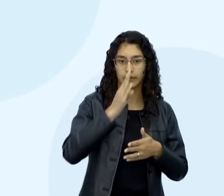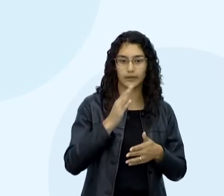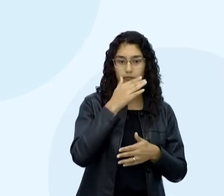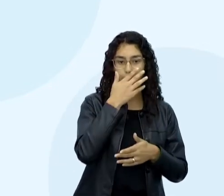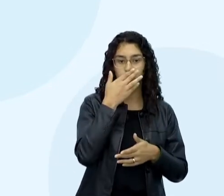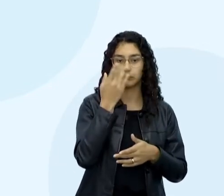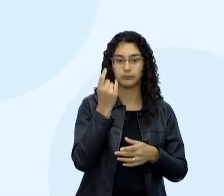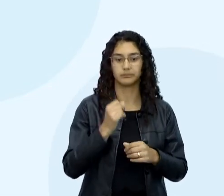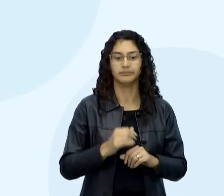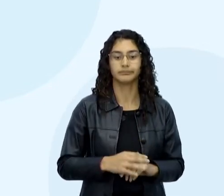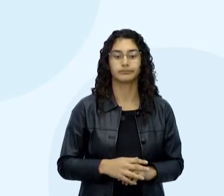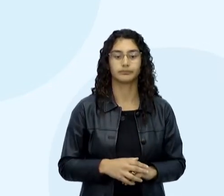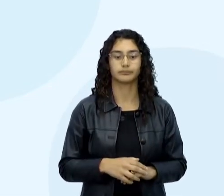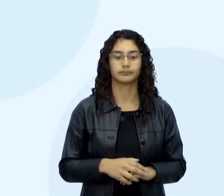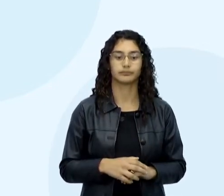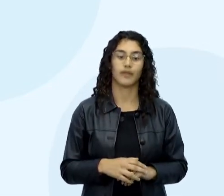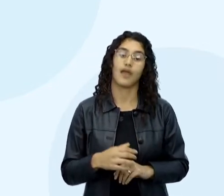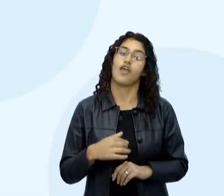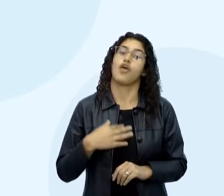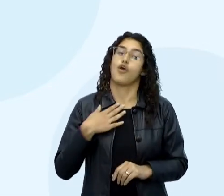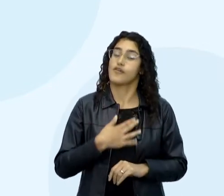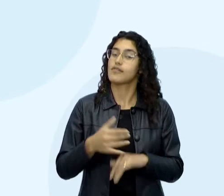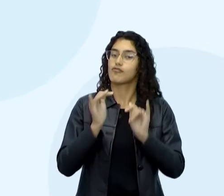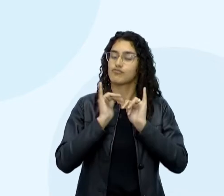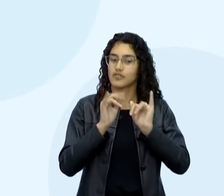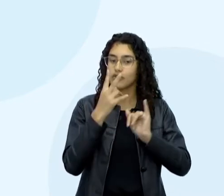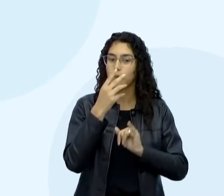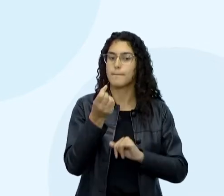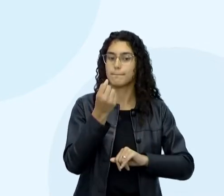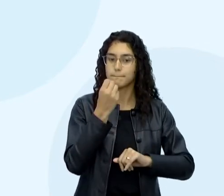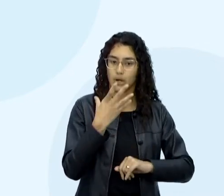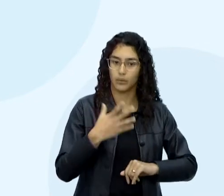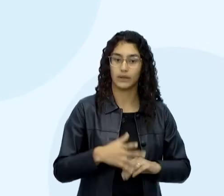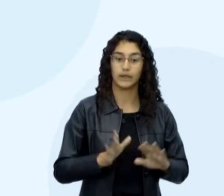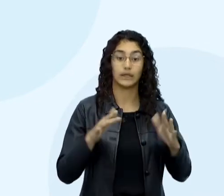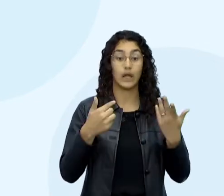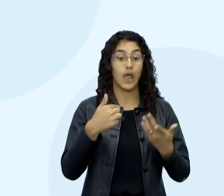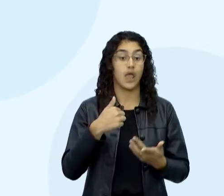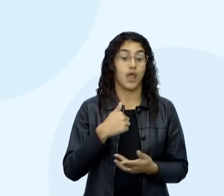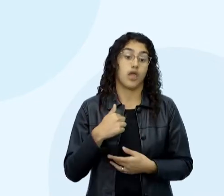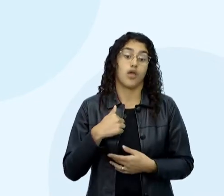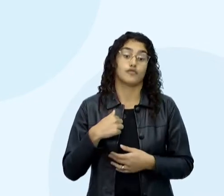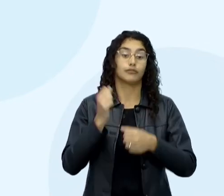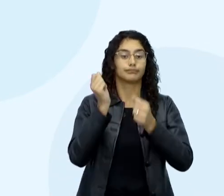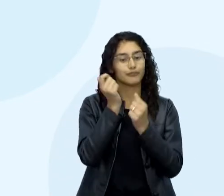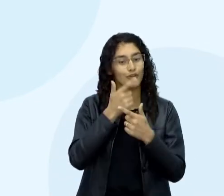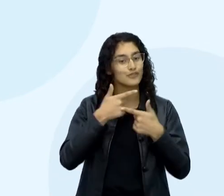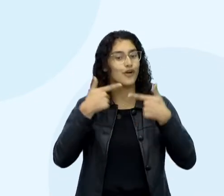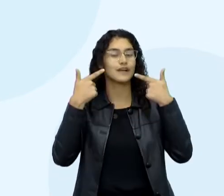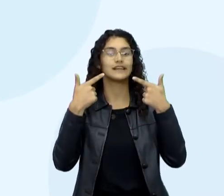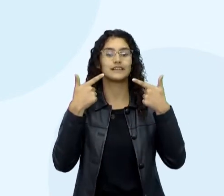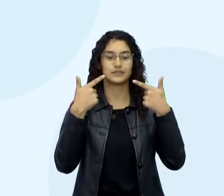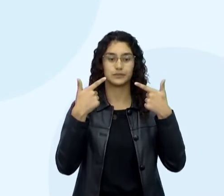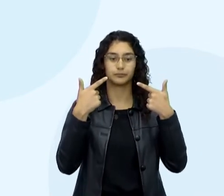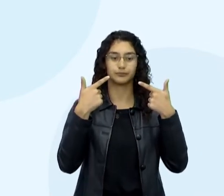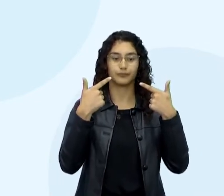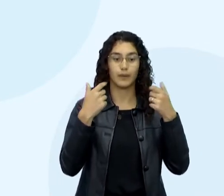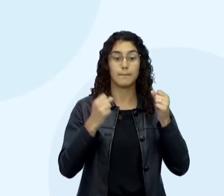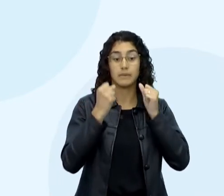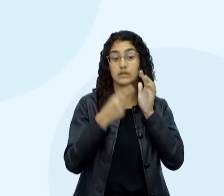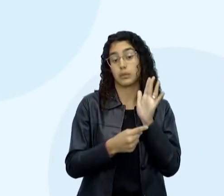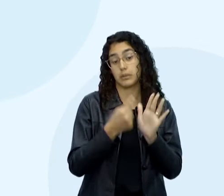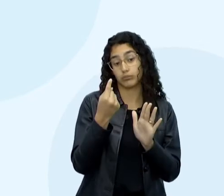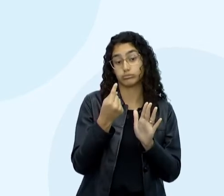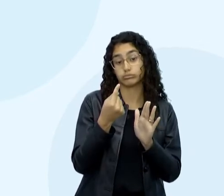refugiados no Brasil. Ah, eu gostei da notícia, eu achei ótima. Então eu vou no sorrisinho ali, ó. Pode ser o